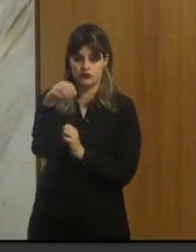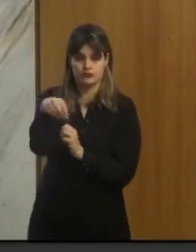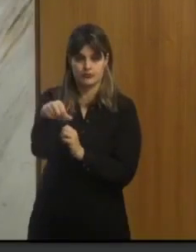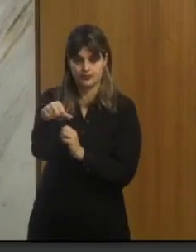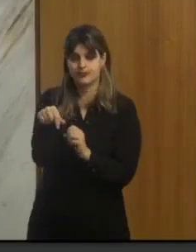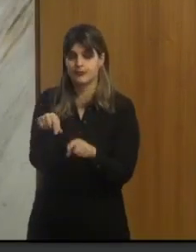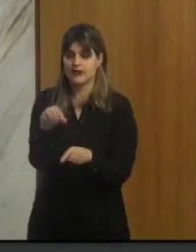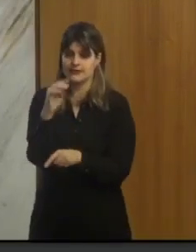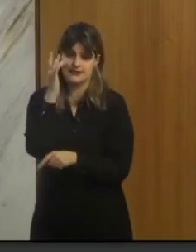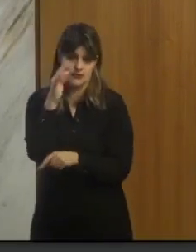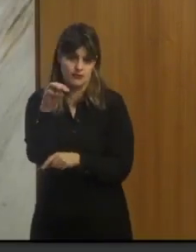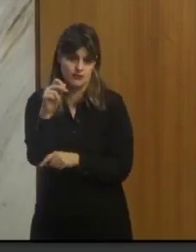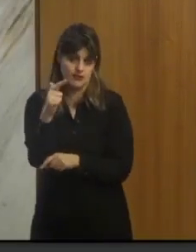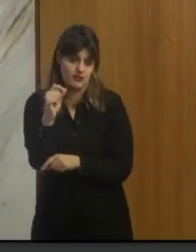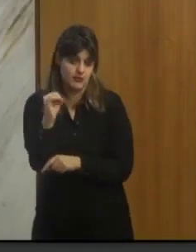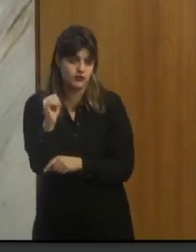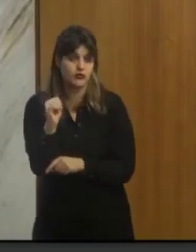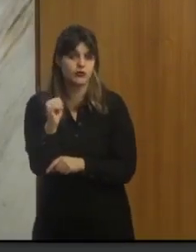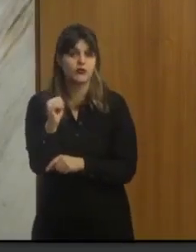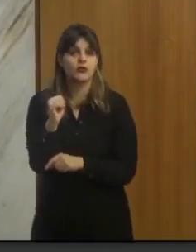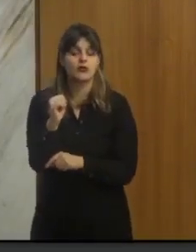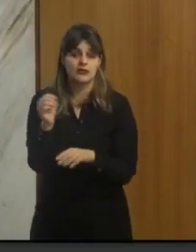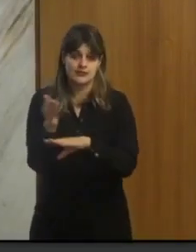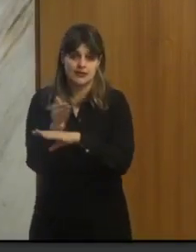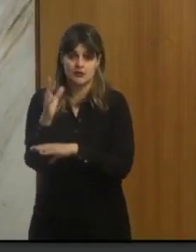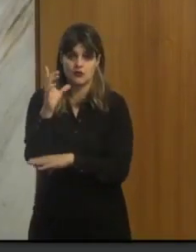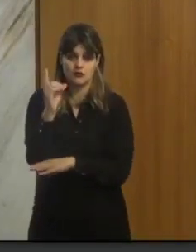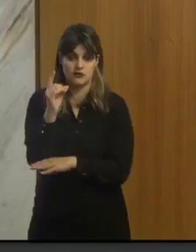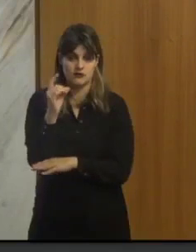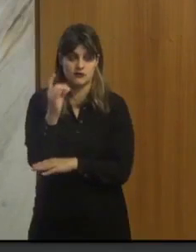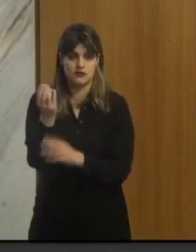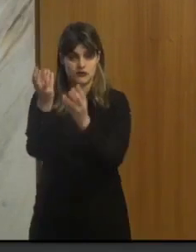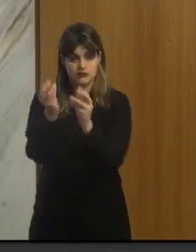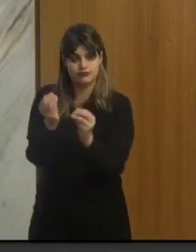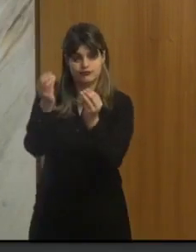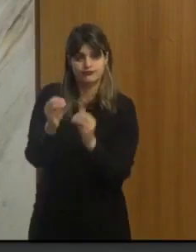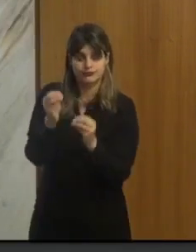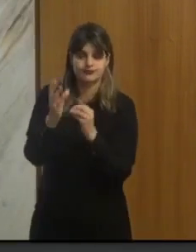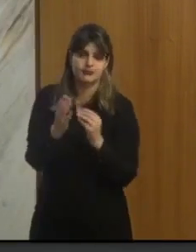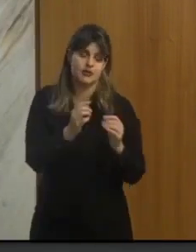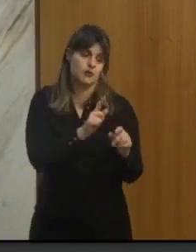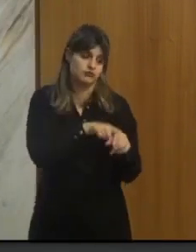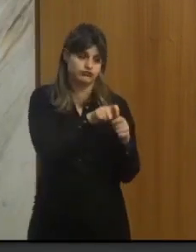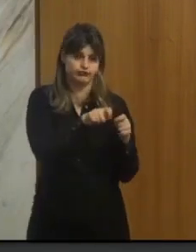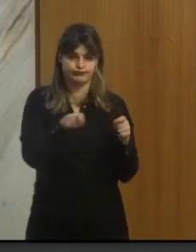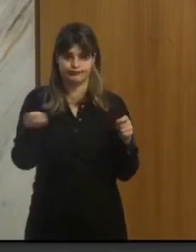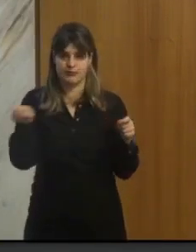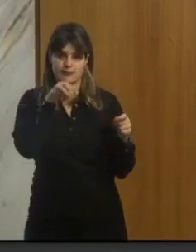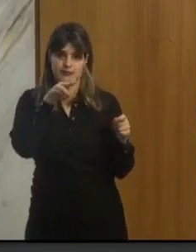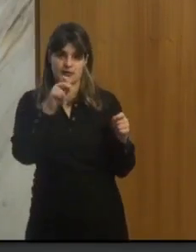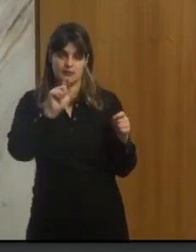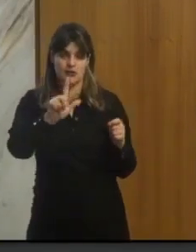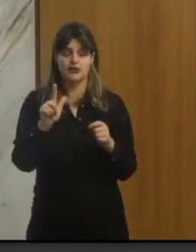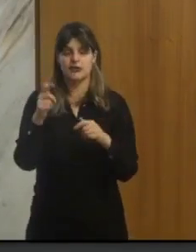também, com as reformas do século XVI, do tal ciclo construtivo do manuelino, tem uma frontaria com